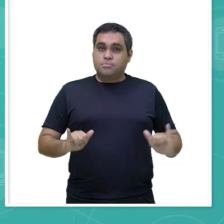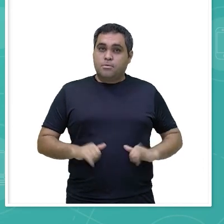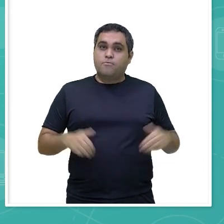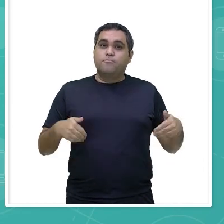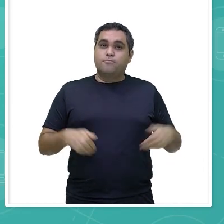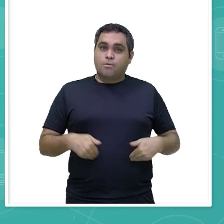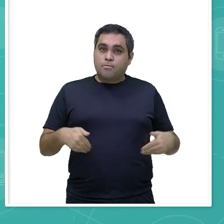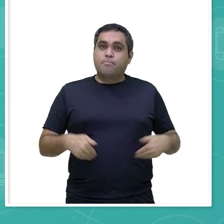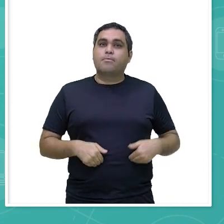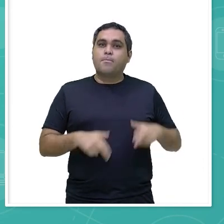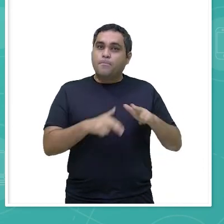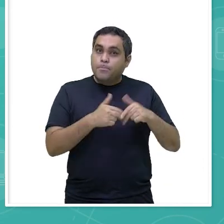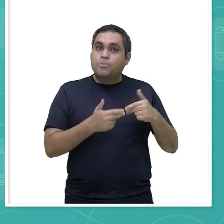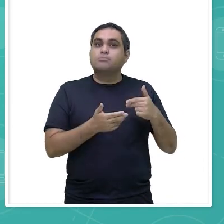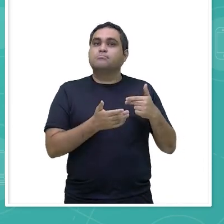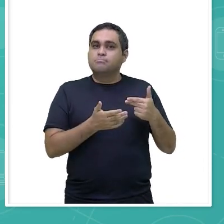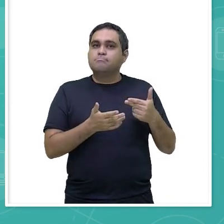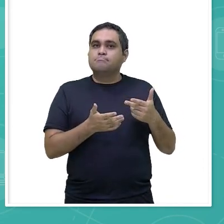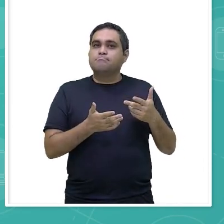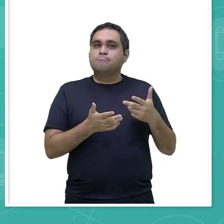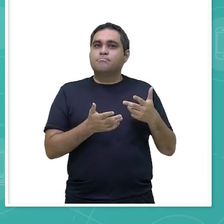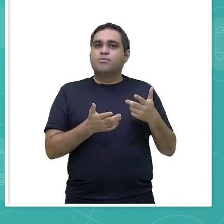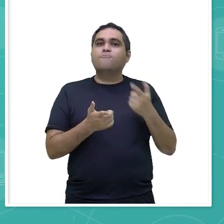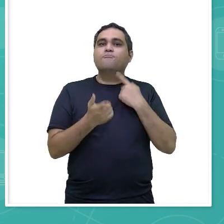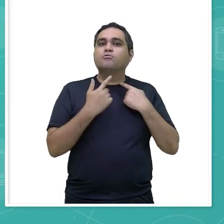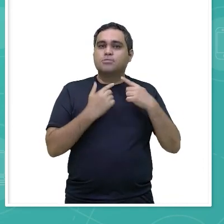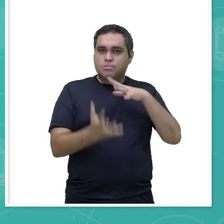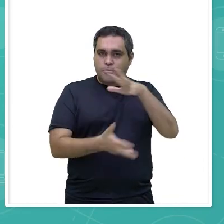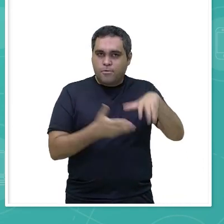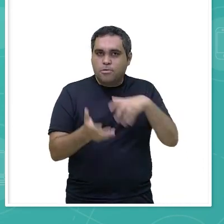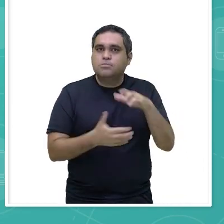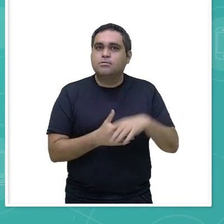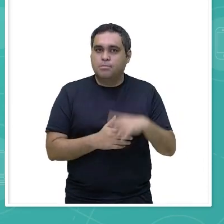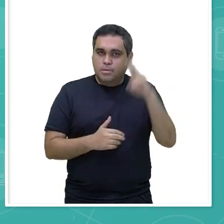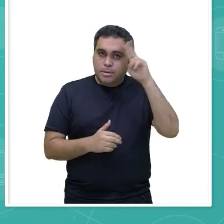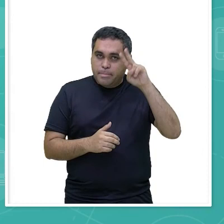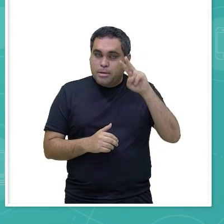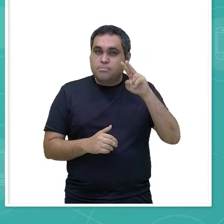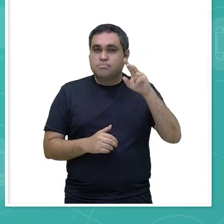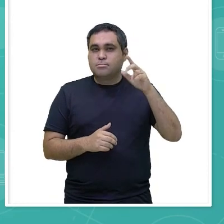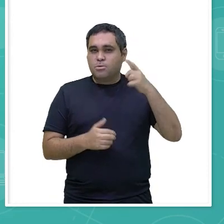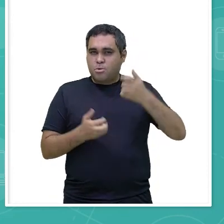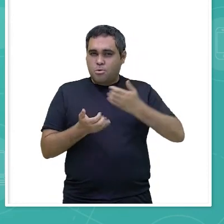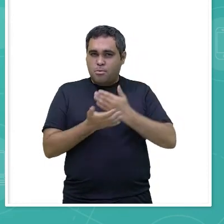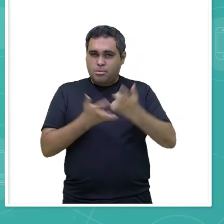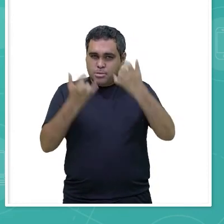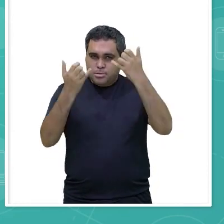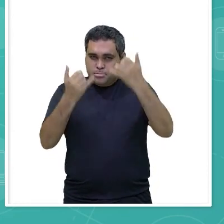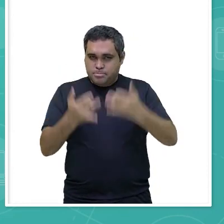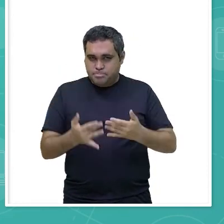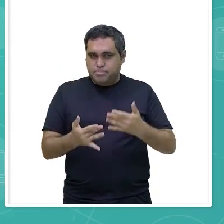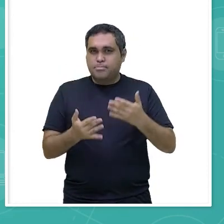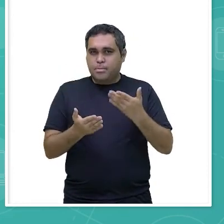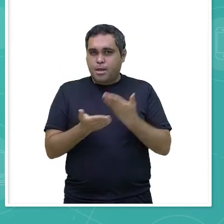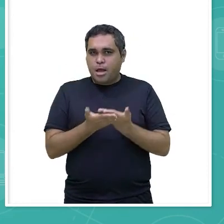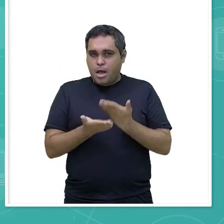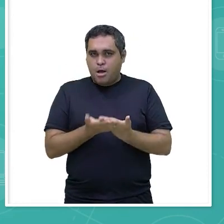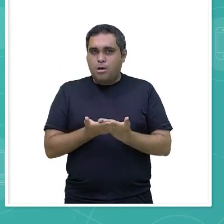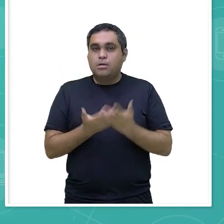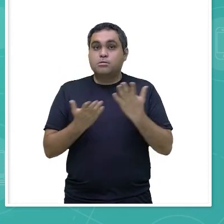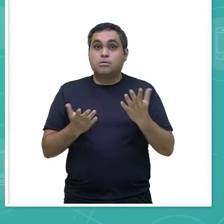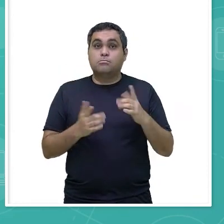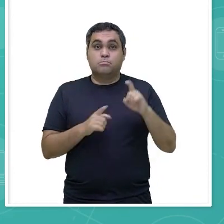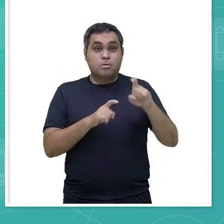Revolução de 17. Lá no início, foquem aqui na professora, eu citei a vocês economia agrária, não existia